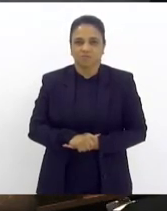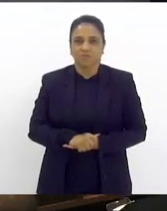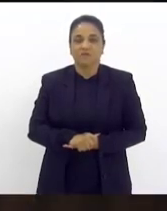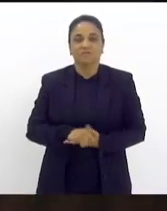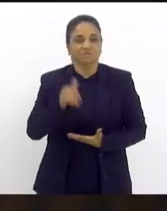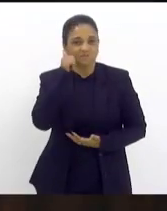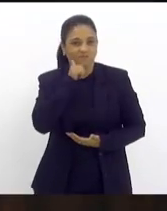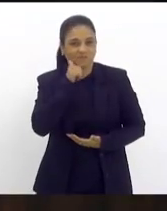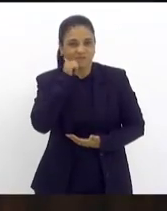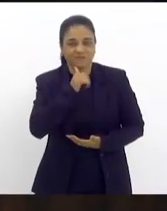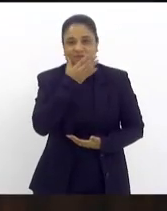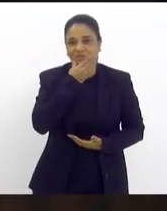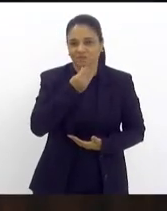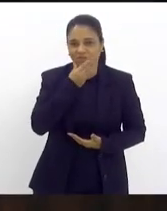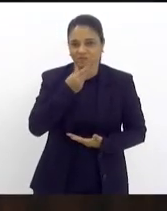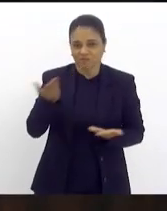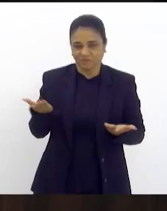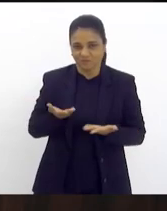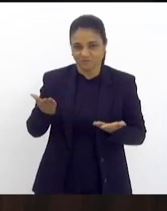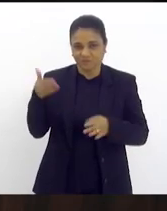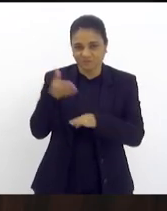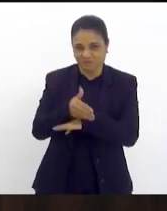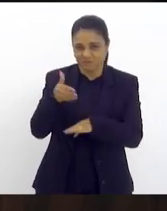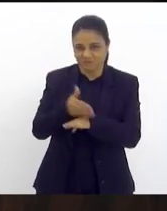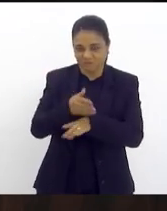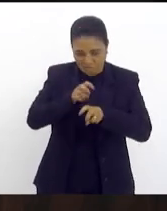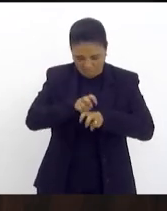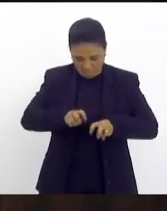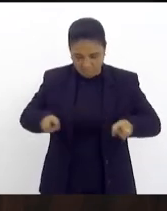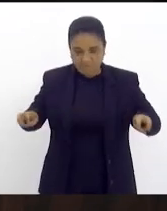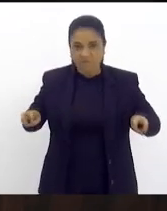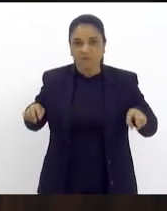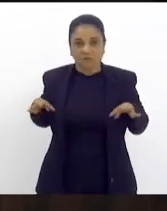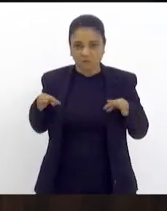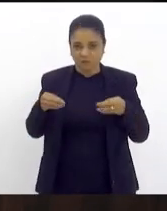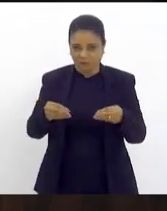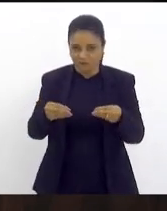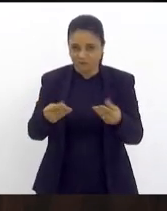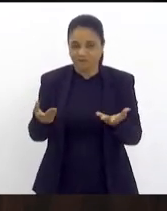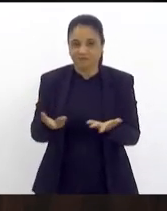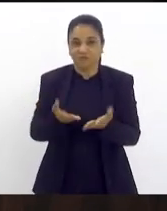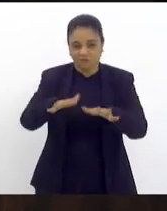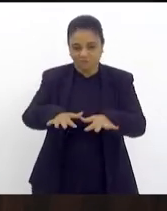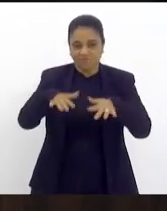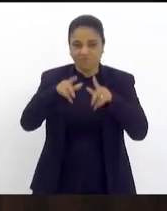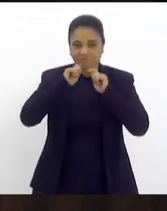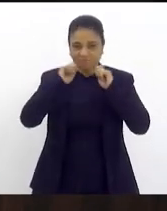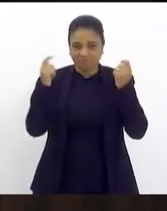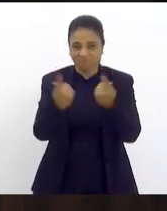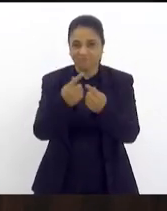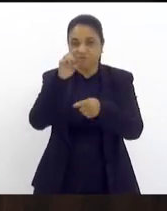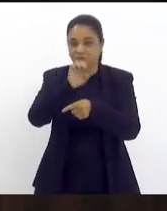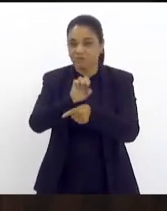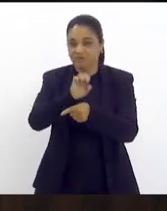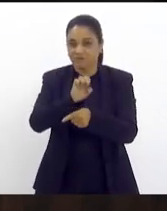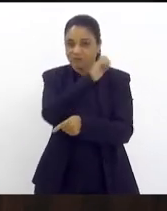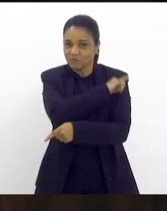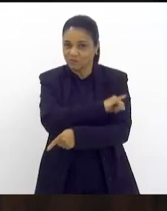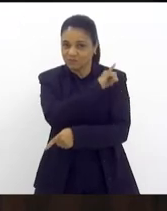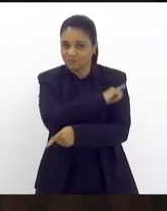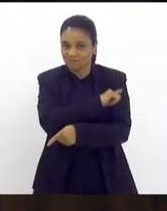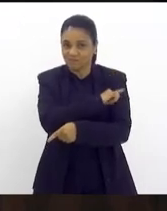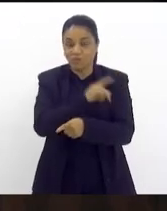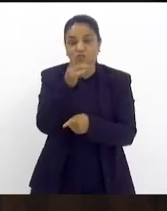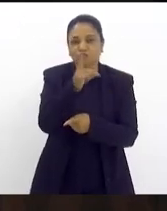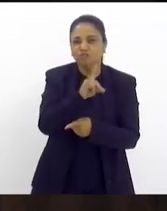Senhoras e senhores presentes, demais membros dessa mesa, hoje a Assembleia Legislativa do Estado do Rio de Janeiro vive um